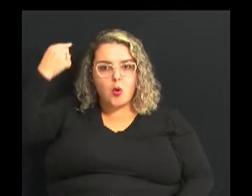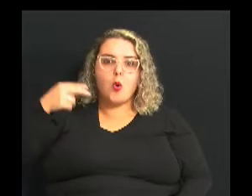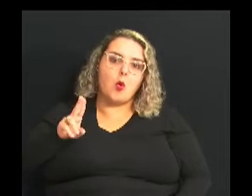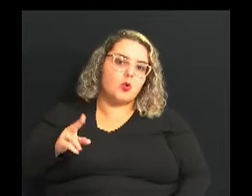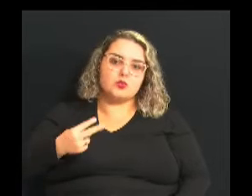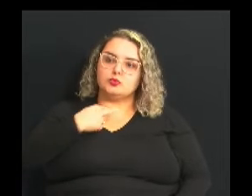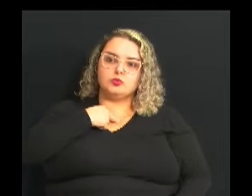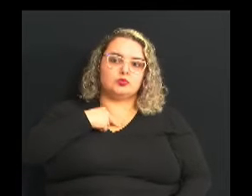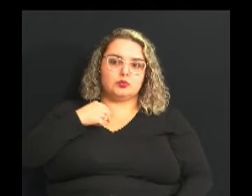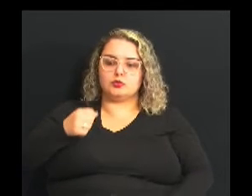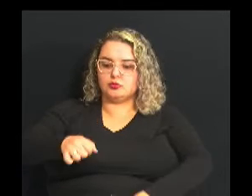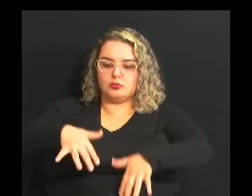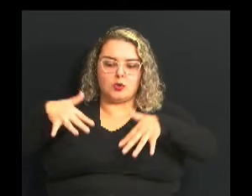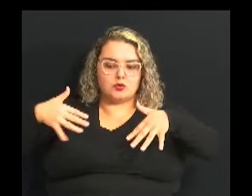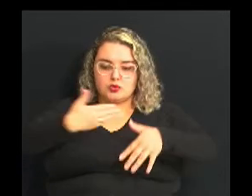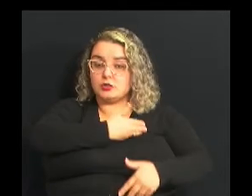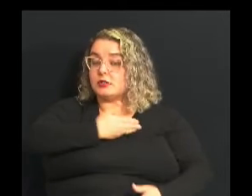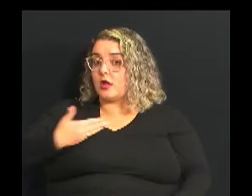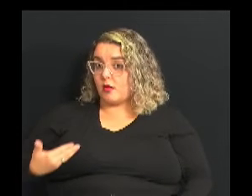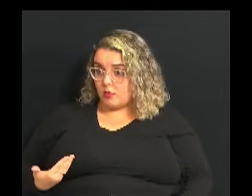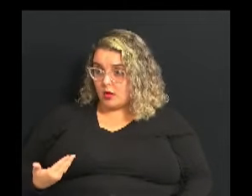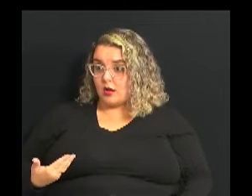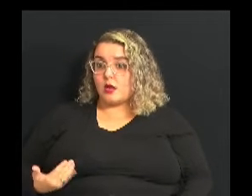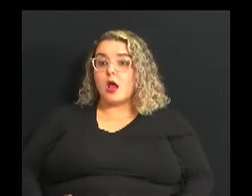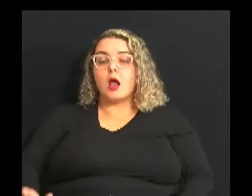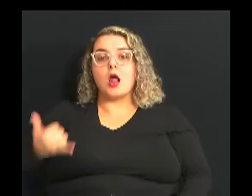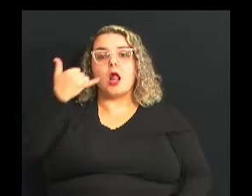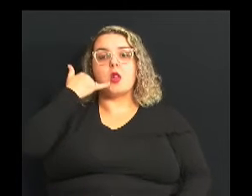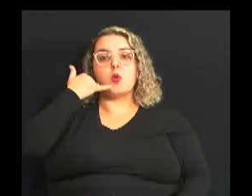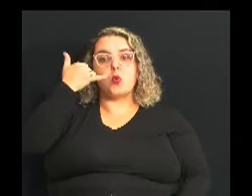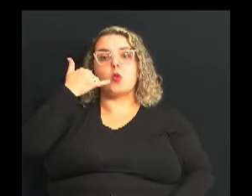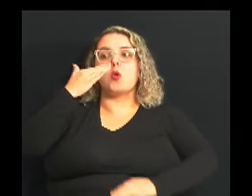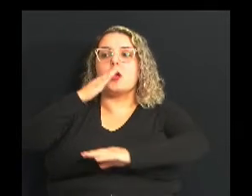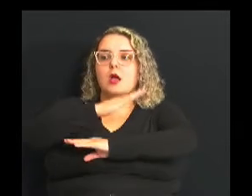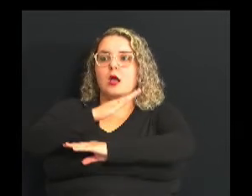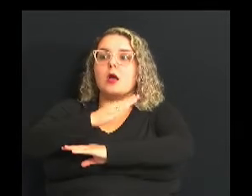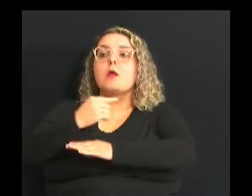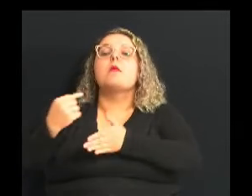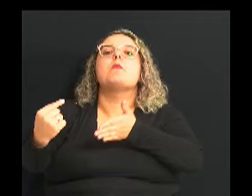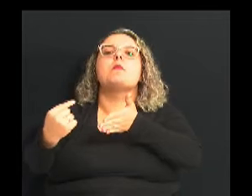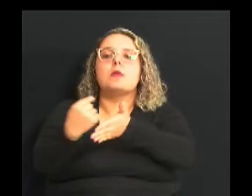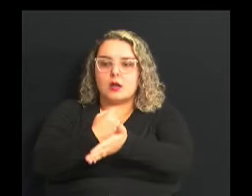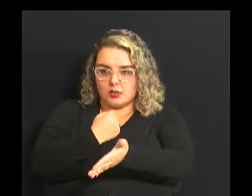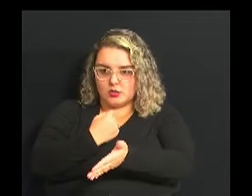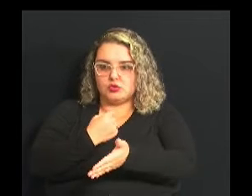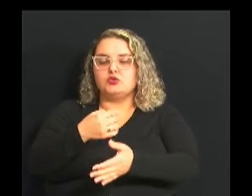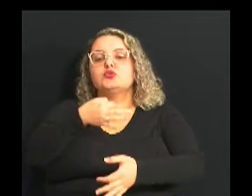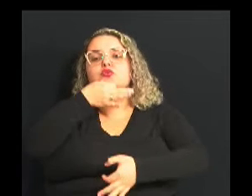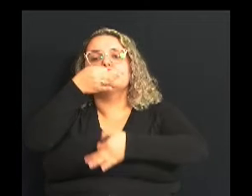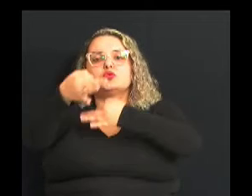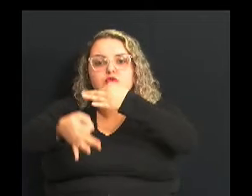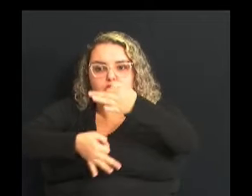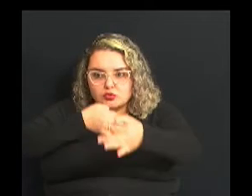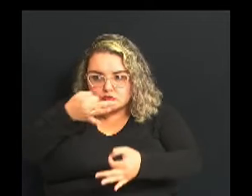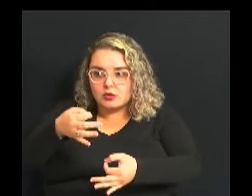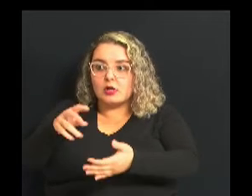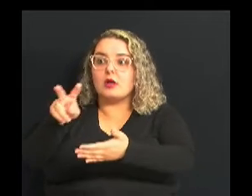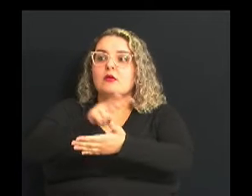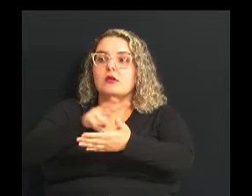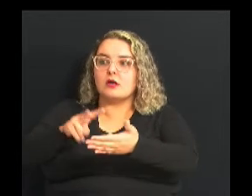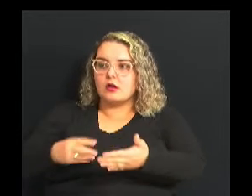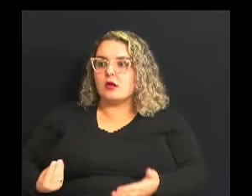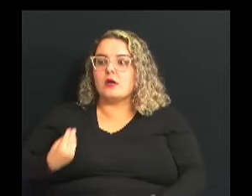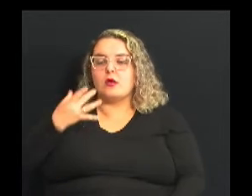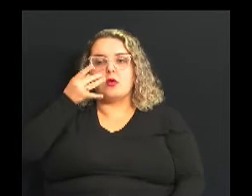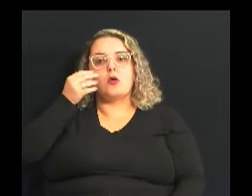audiência pública, ela entre em contato com a Câmara, passe a sua pergunta, passe a sua sugestão, que vai ser lida no ar ou